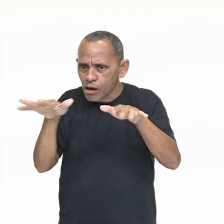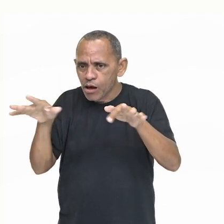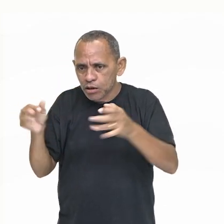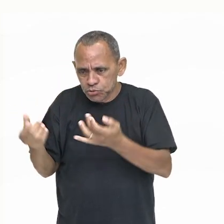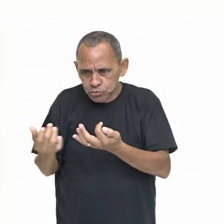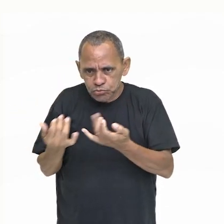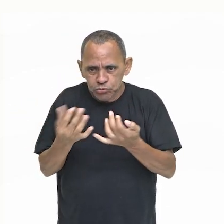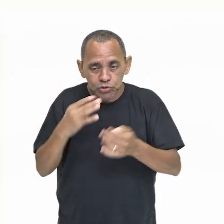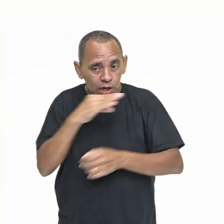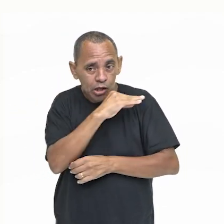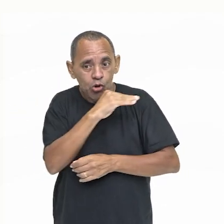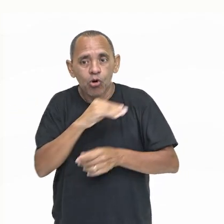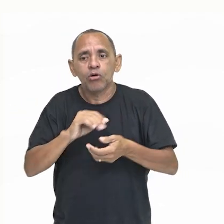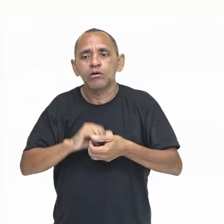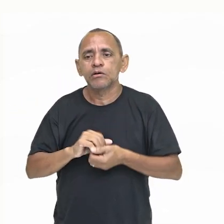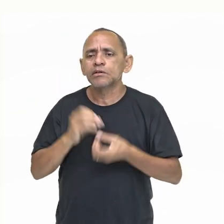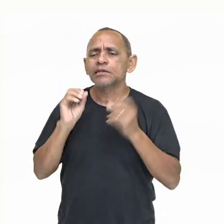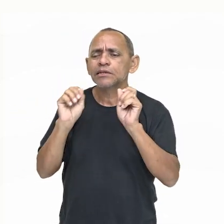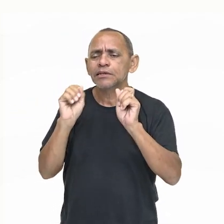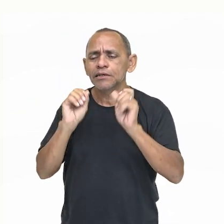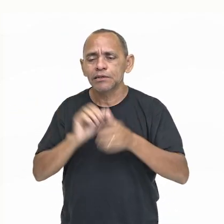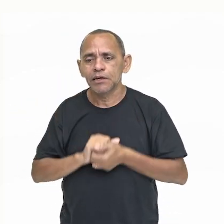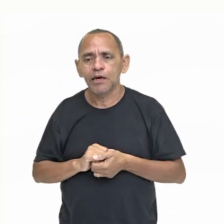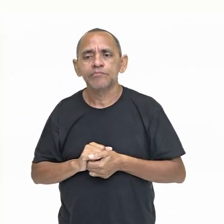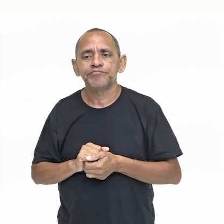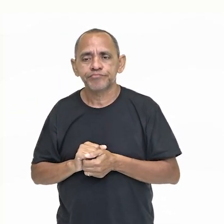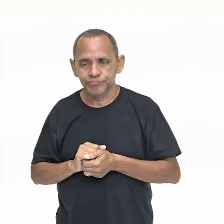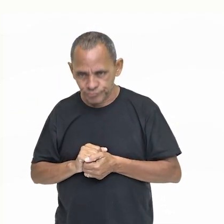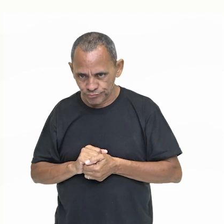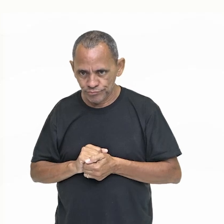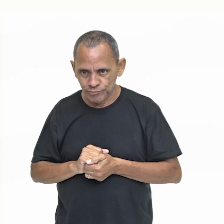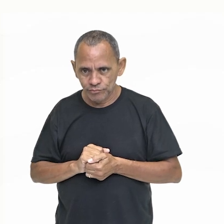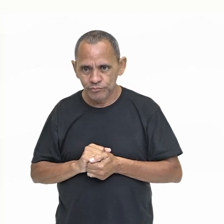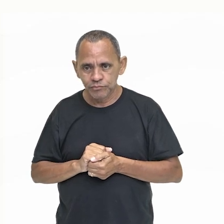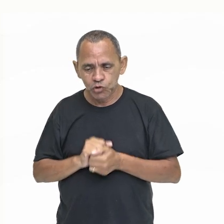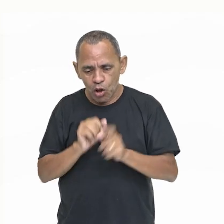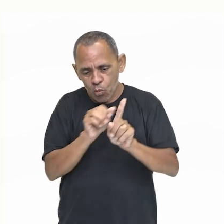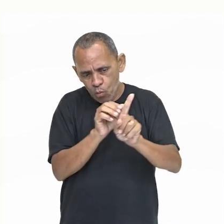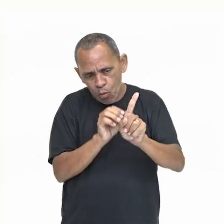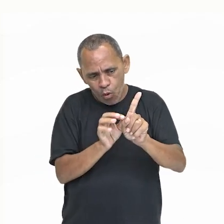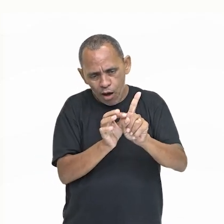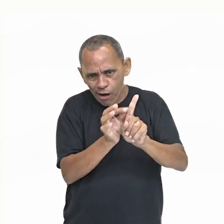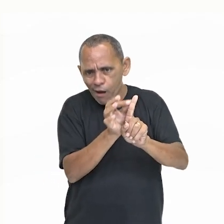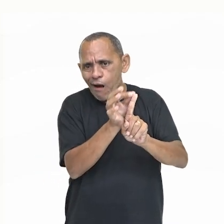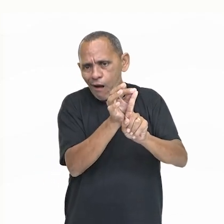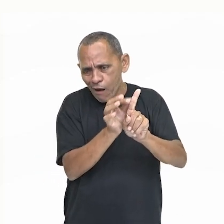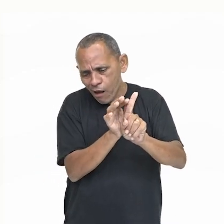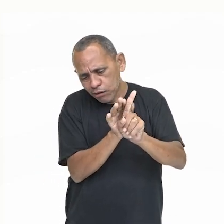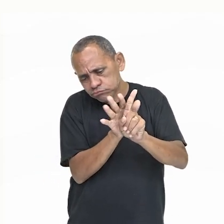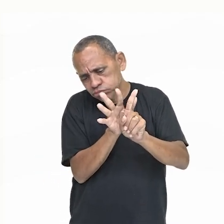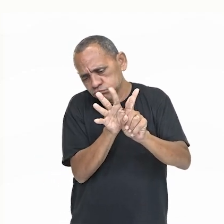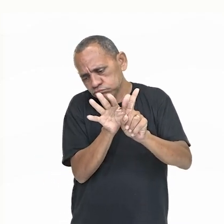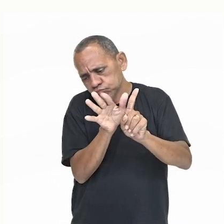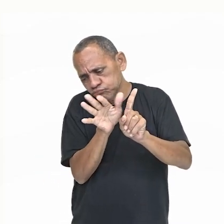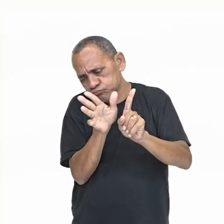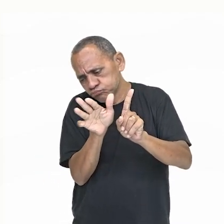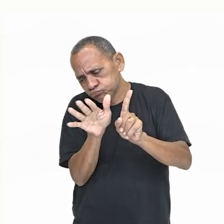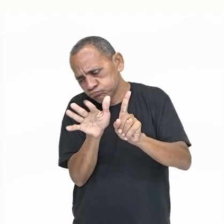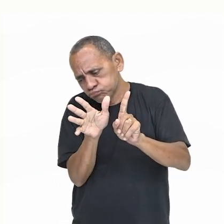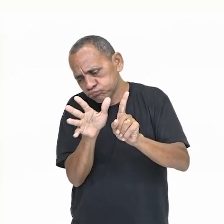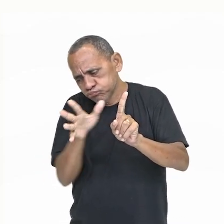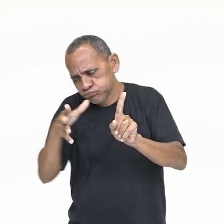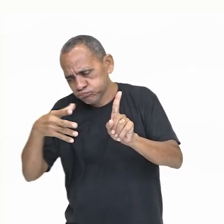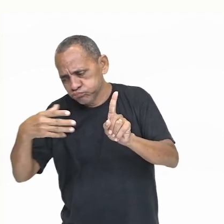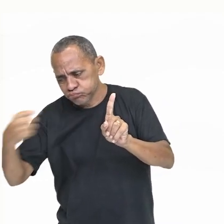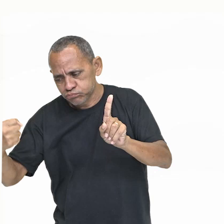a passagem da energia térmica de um corpo para outro. Os processos de transmissão ou propagação